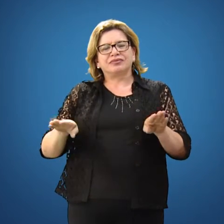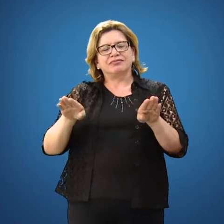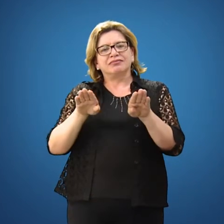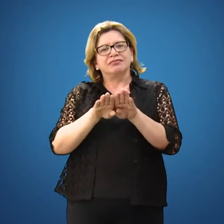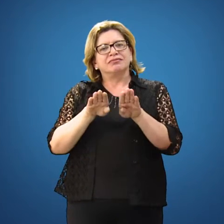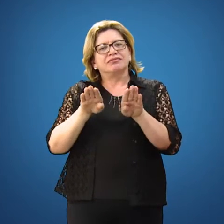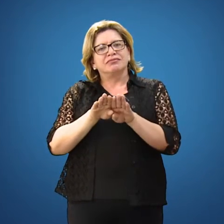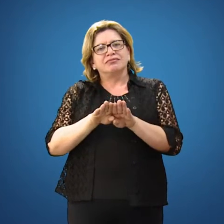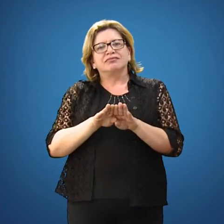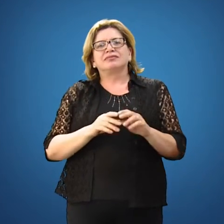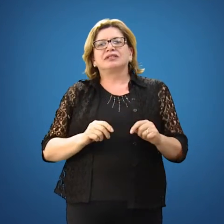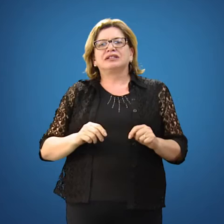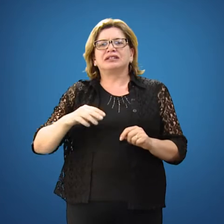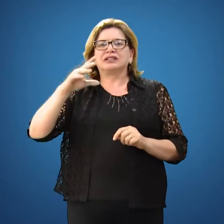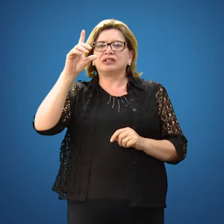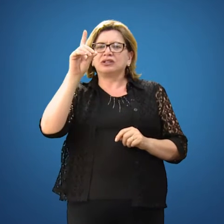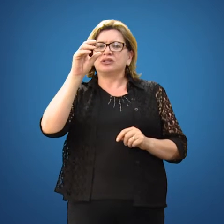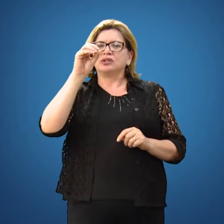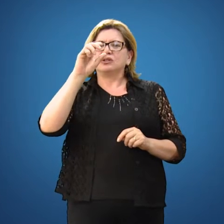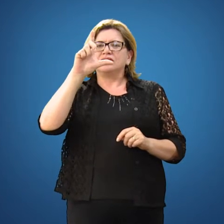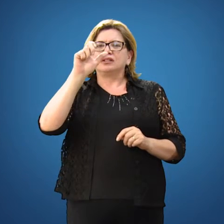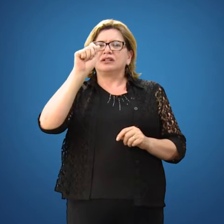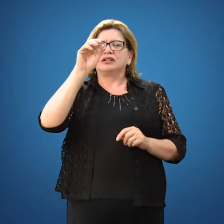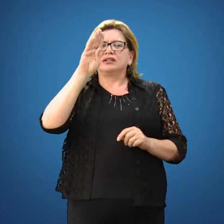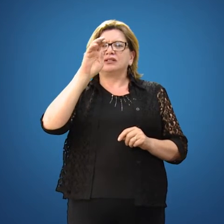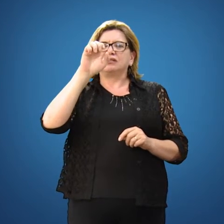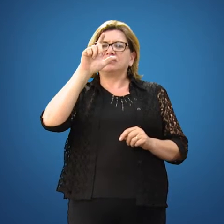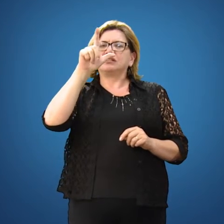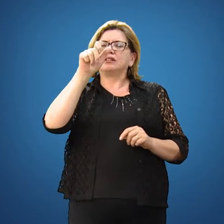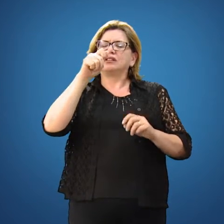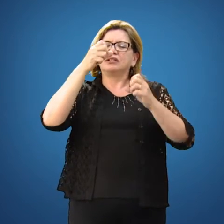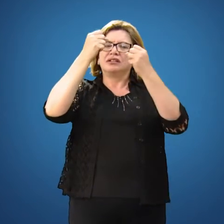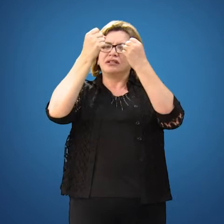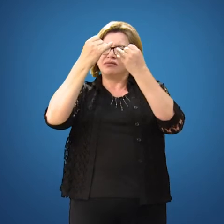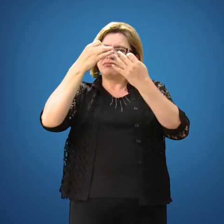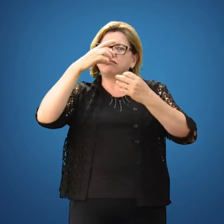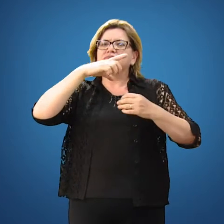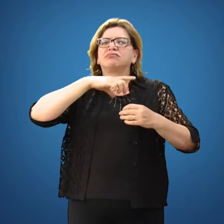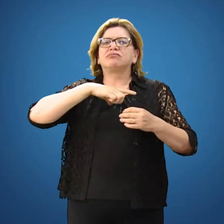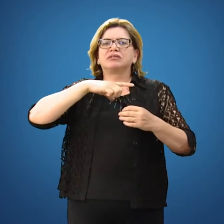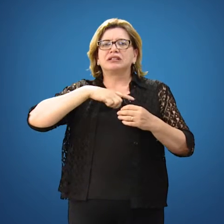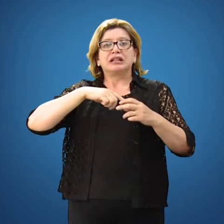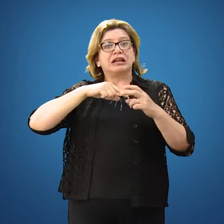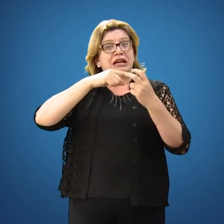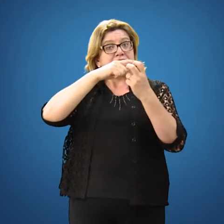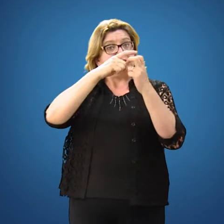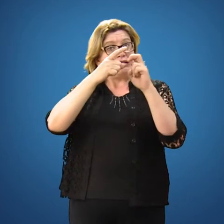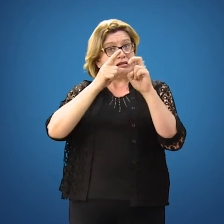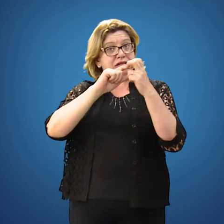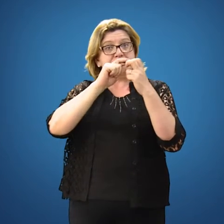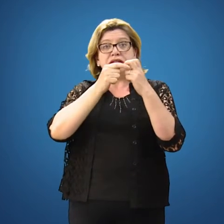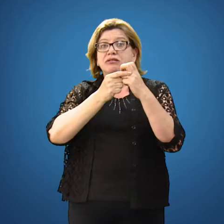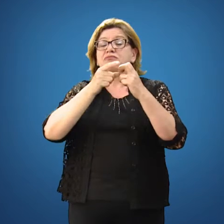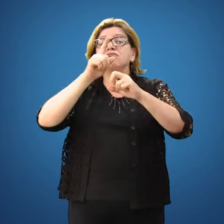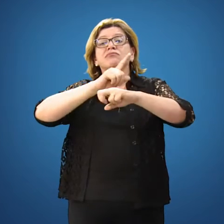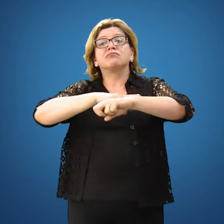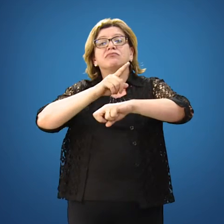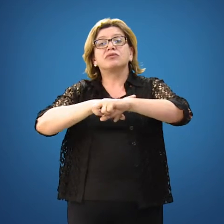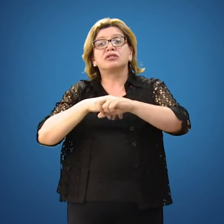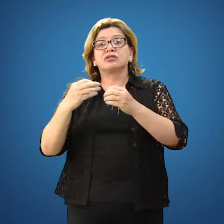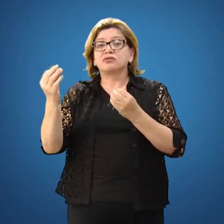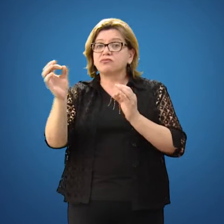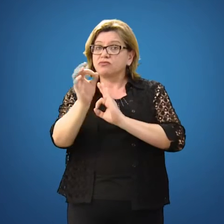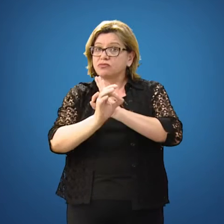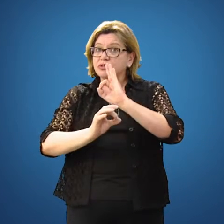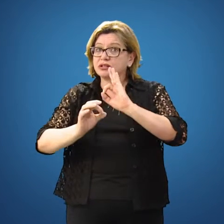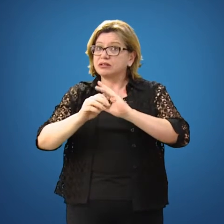daí, Fernando Dolabella, ele coloca que existem, na verdade, 5 momentos estruturantes para se